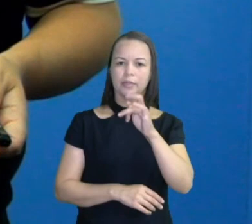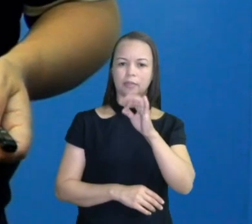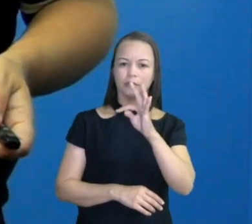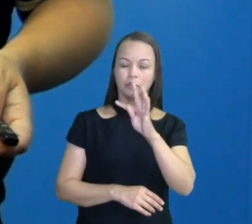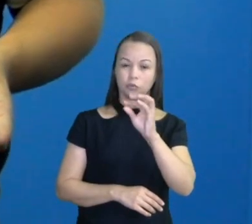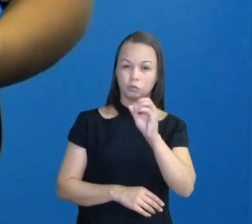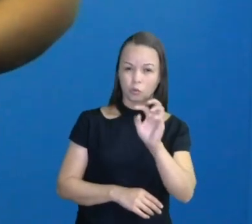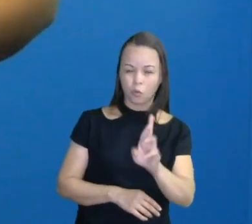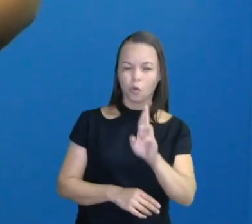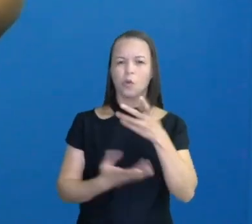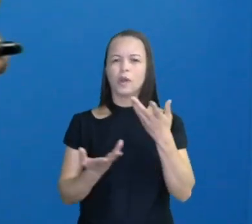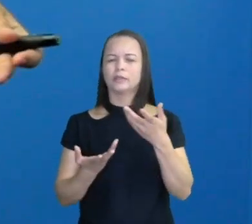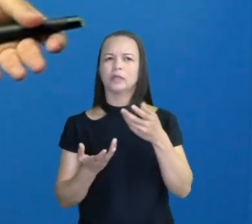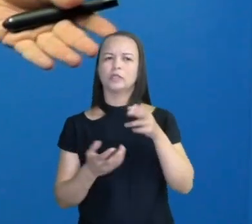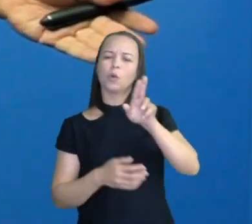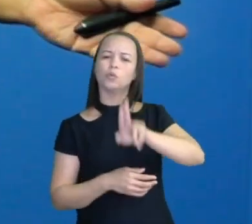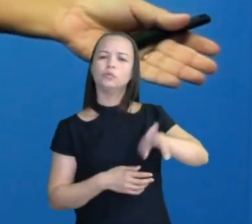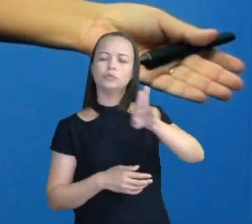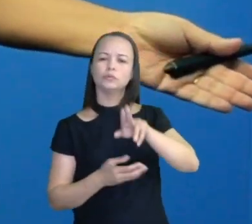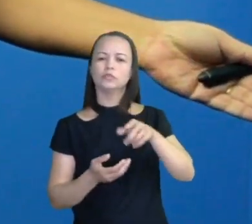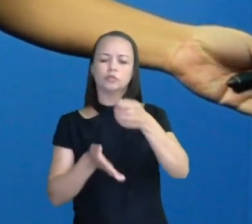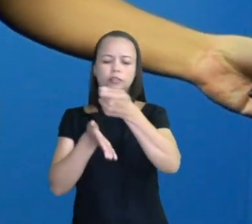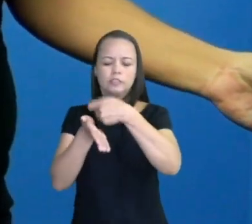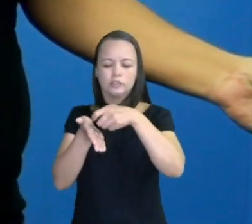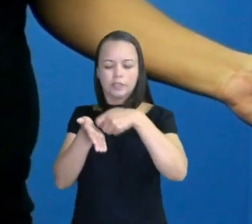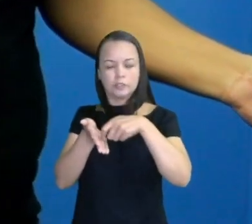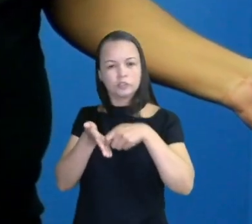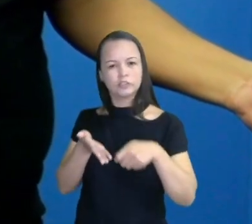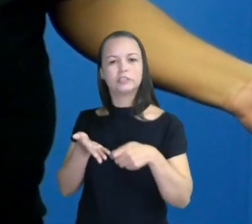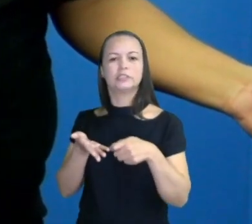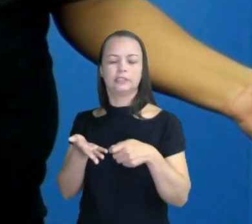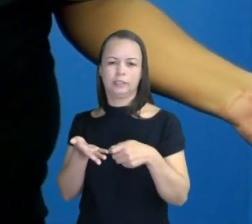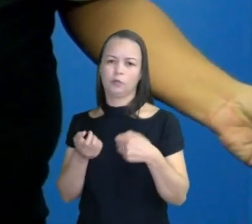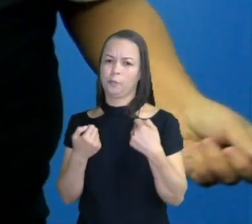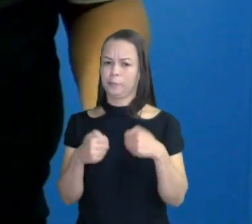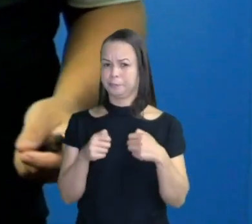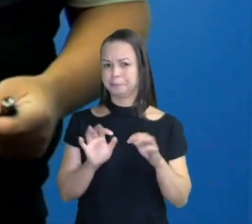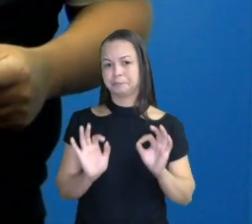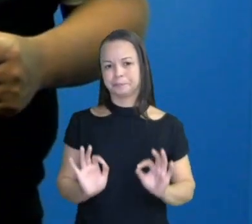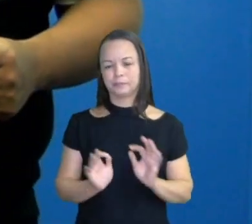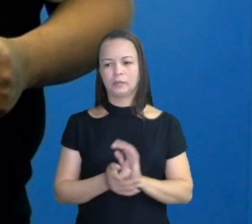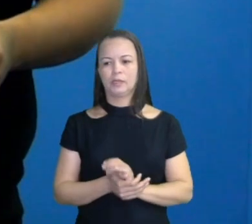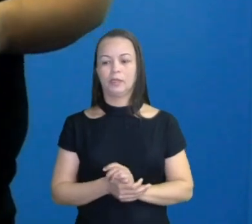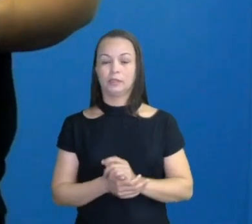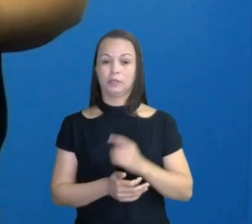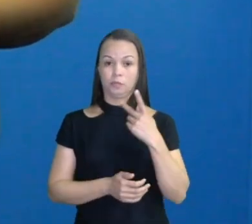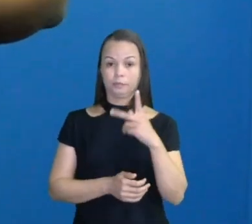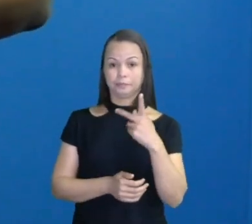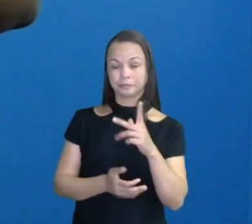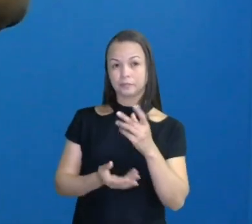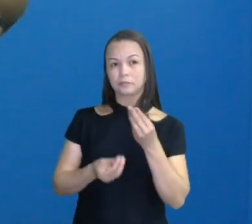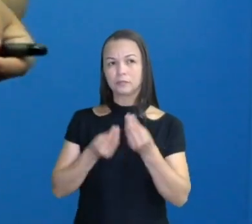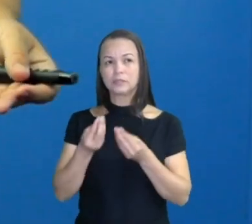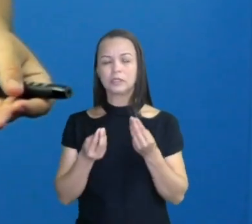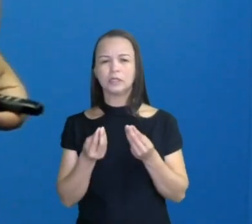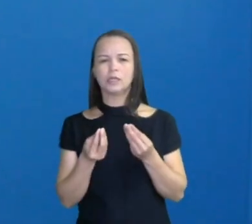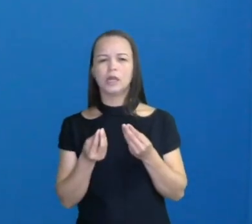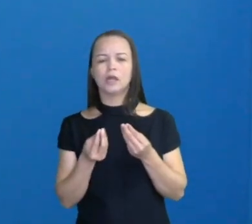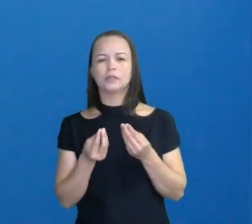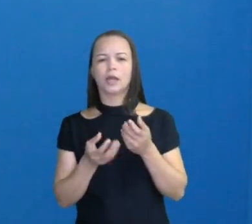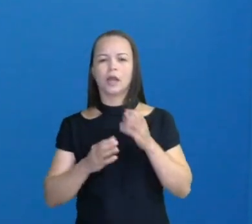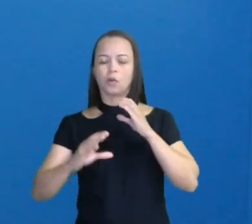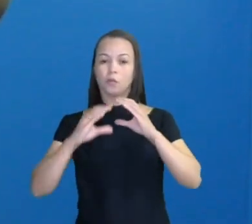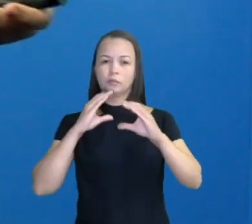de escrever, de ter uma escrita lá, tá certo? Então isso nas